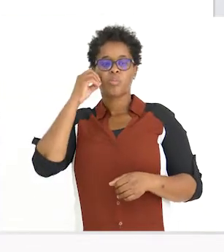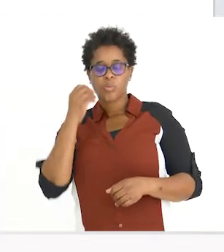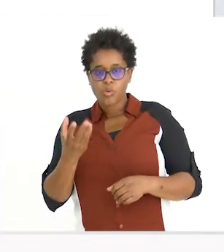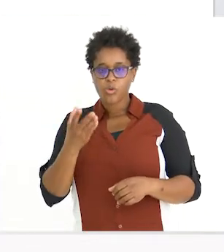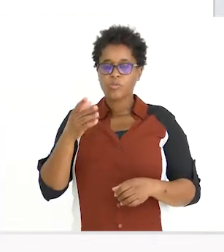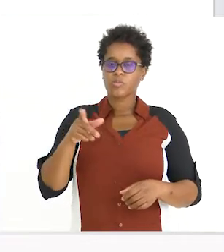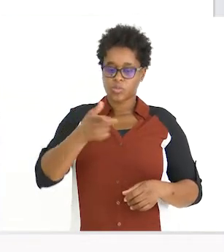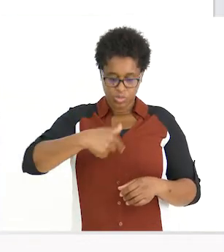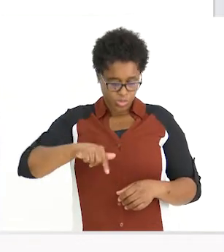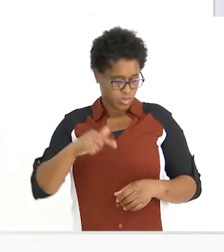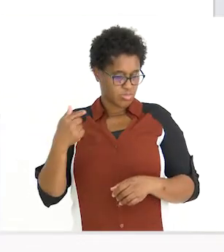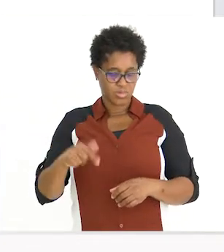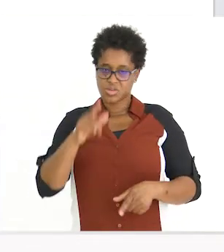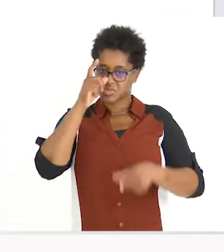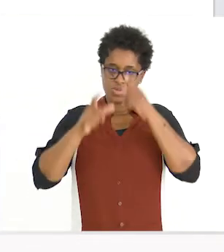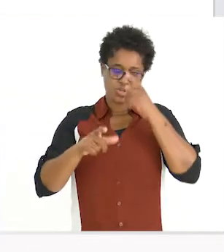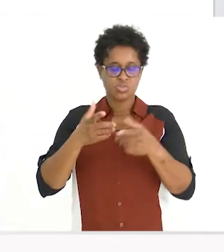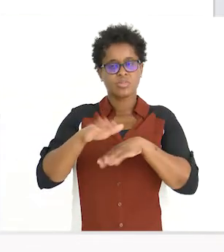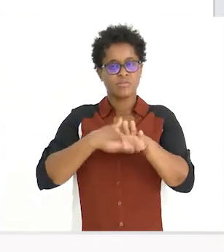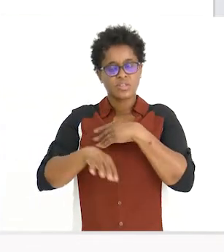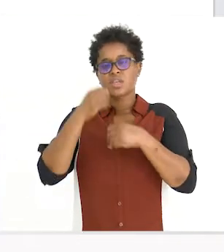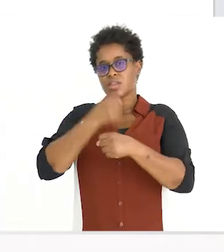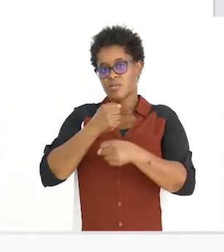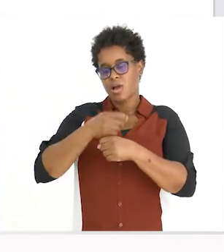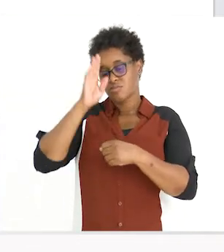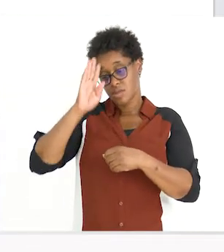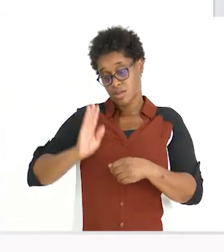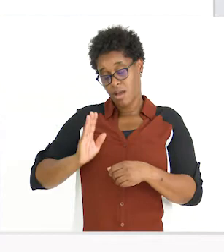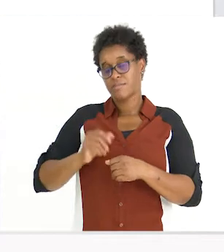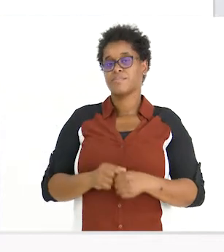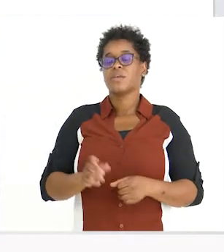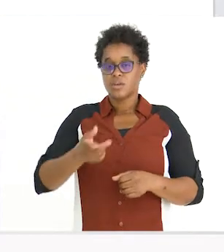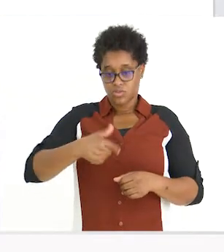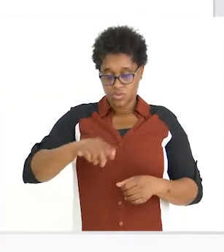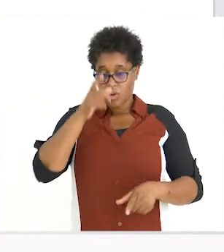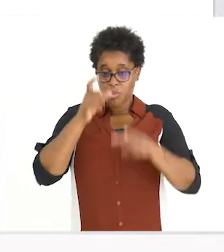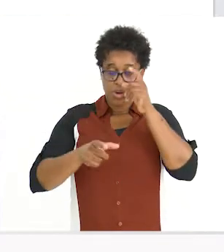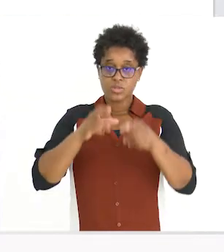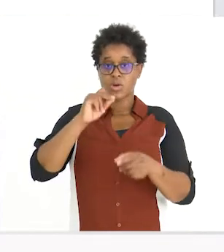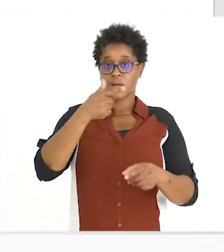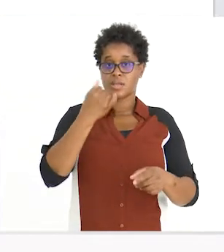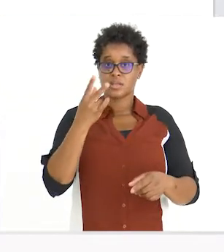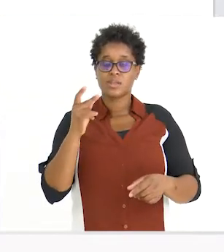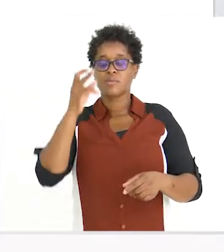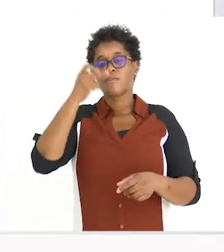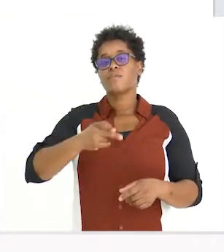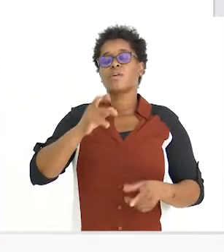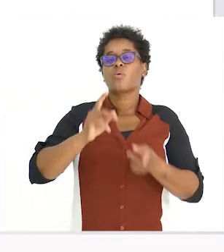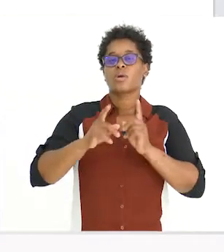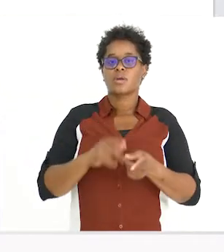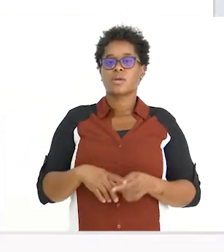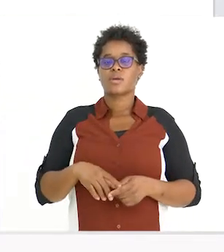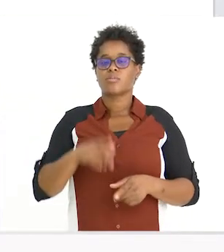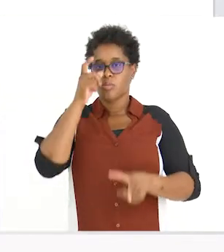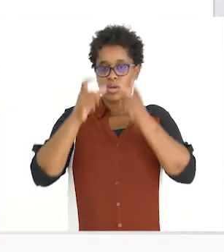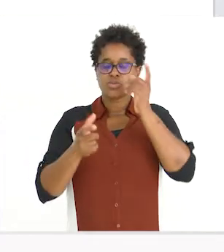não temos os indivíduos a prestar serviço militar, então a população ativa fica o quê? É a população